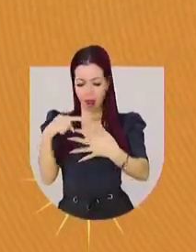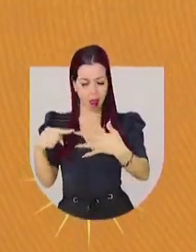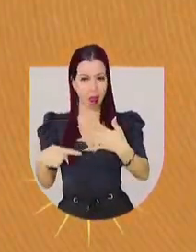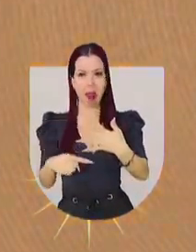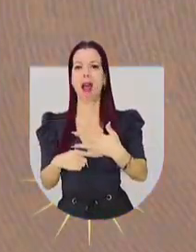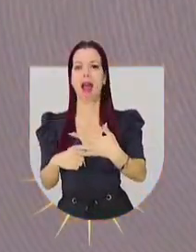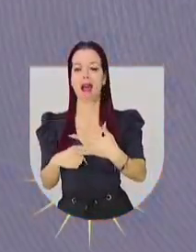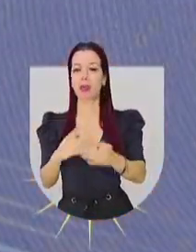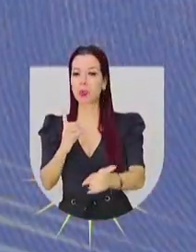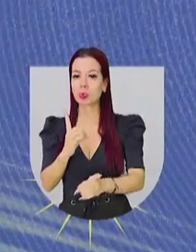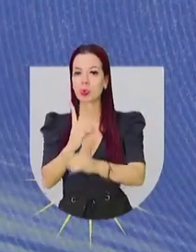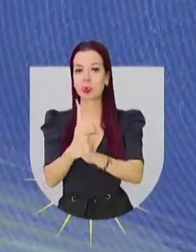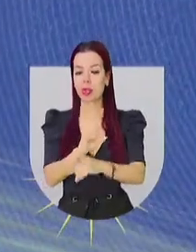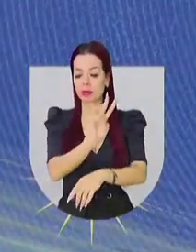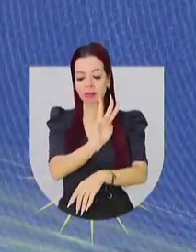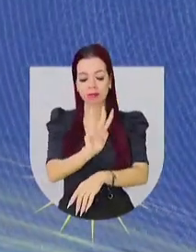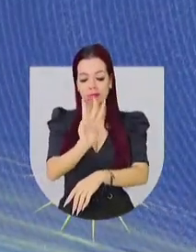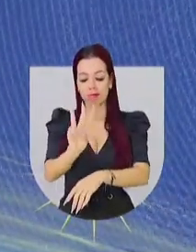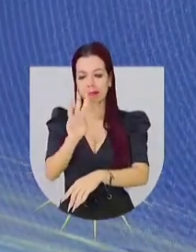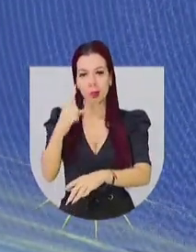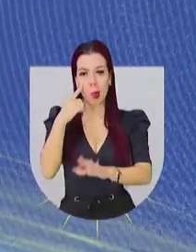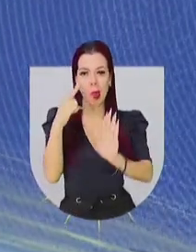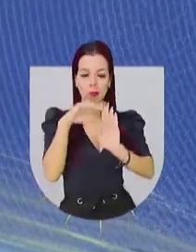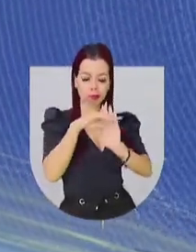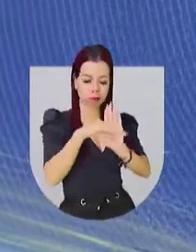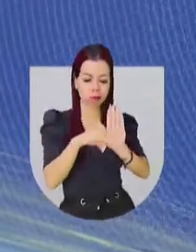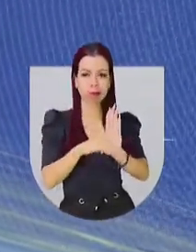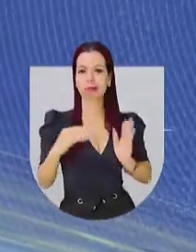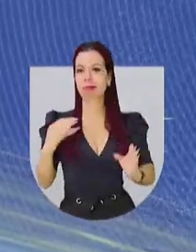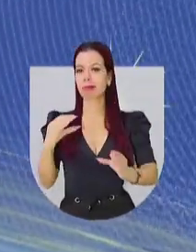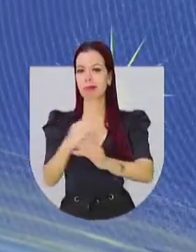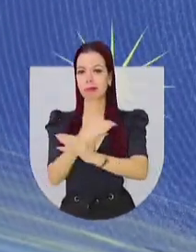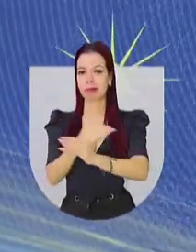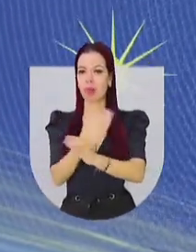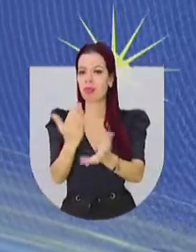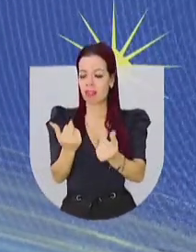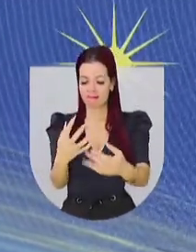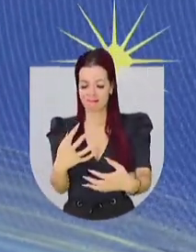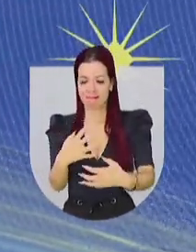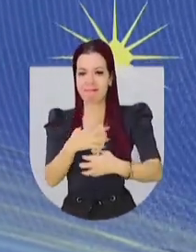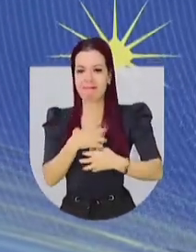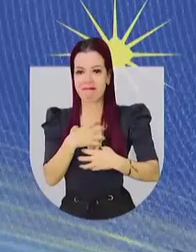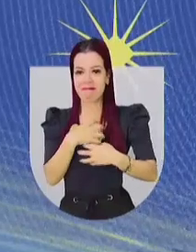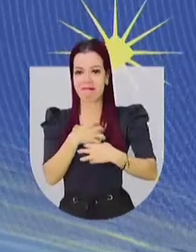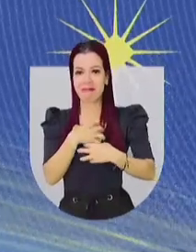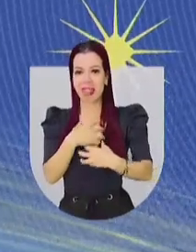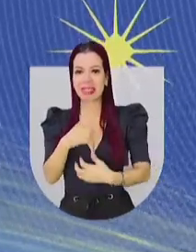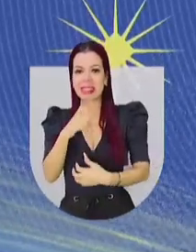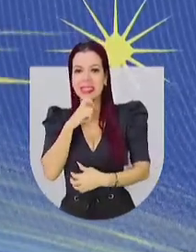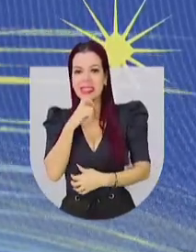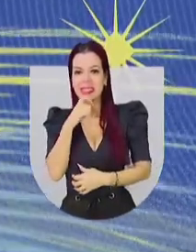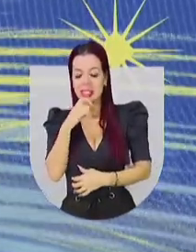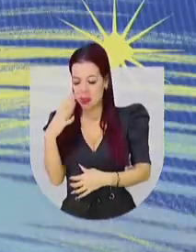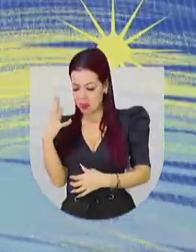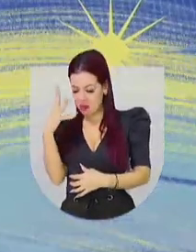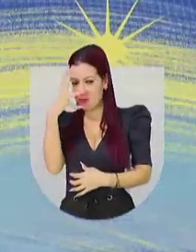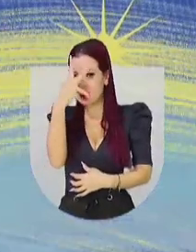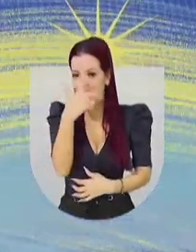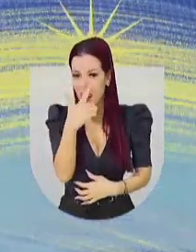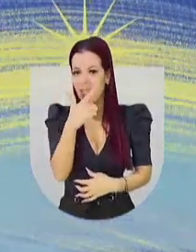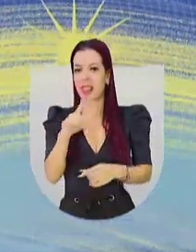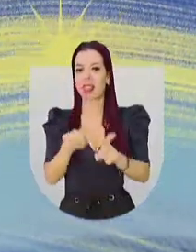muito mais. Acesse o site e confira a programação completa. Vem vibrar, vem viver o Festival de Inverno de